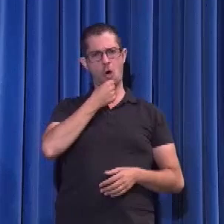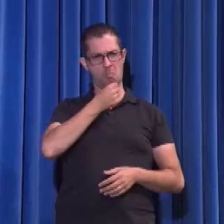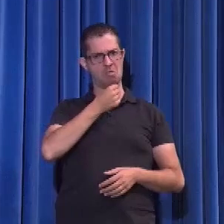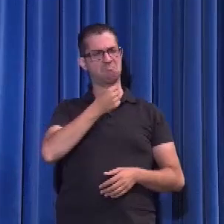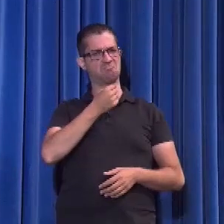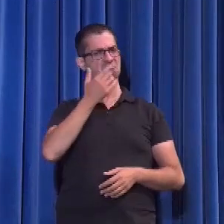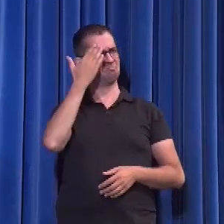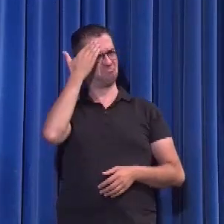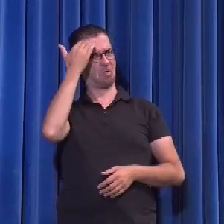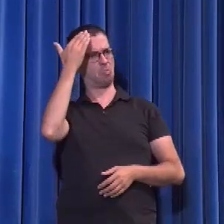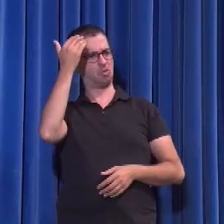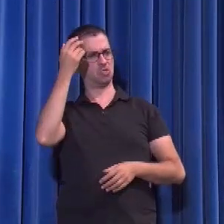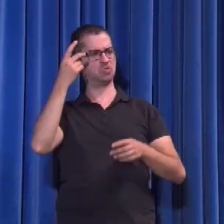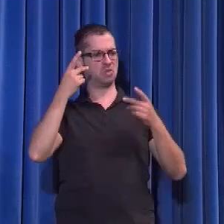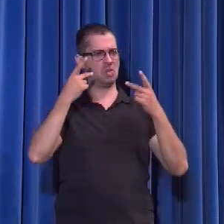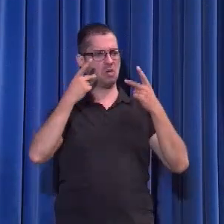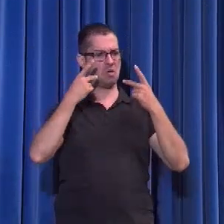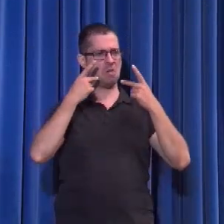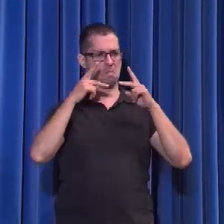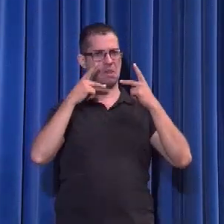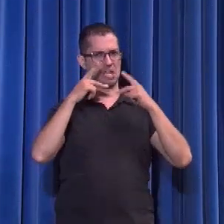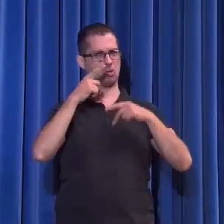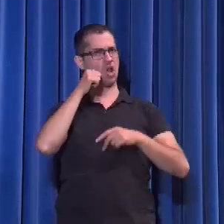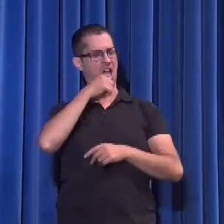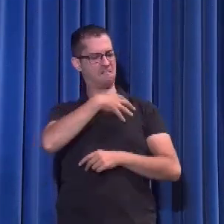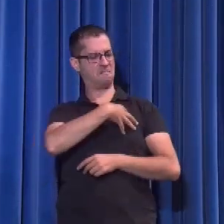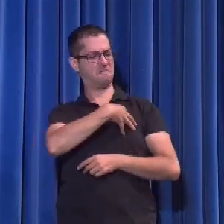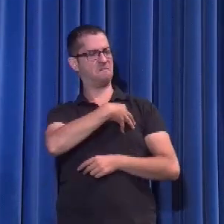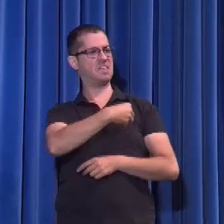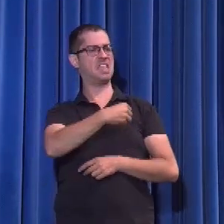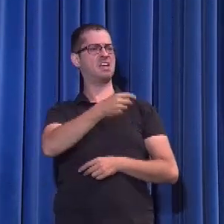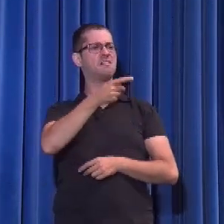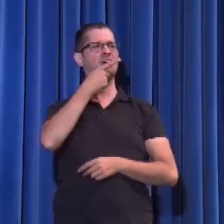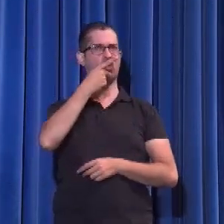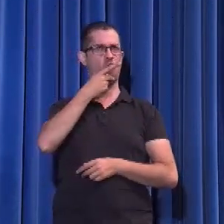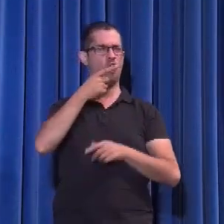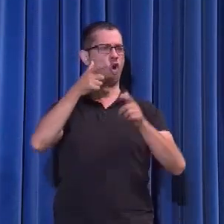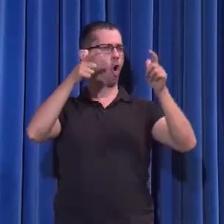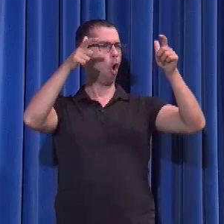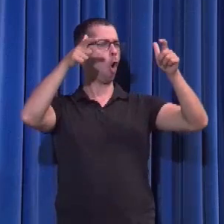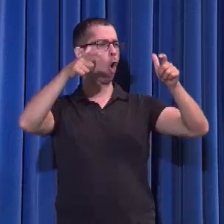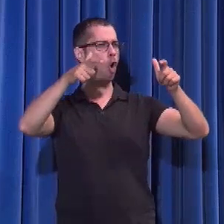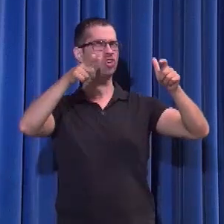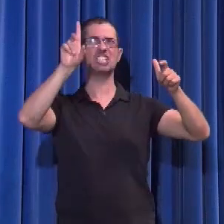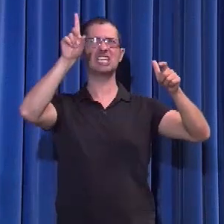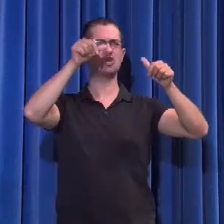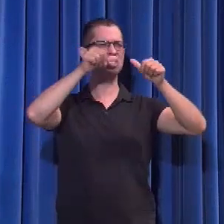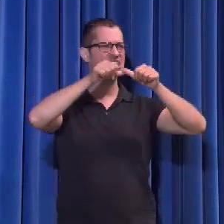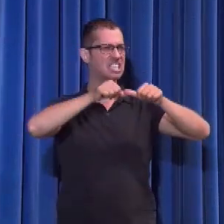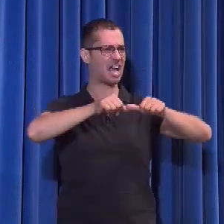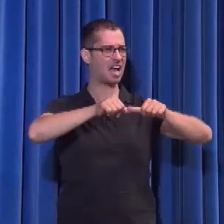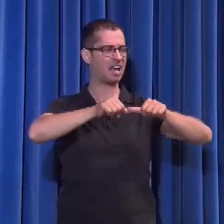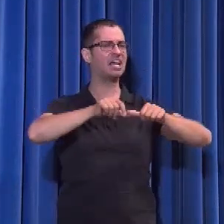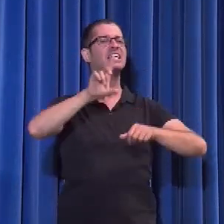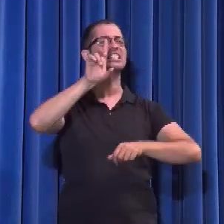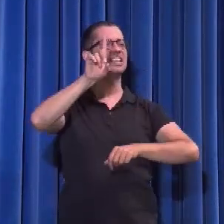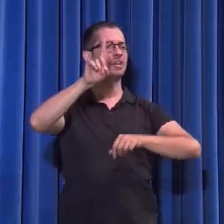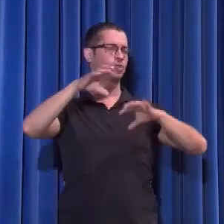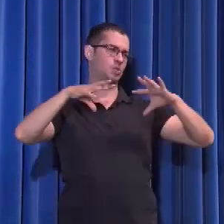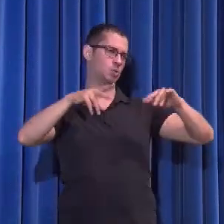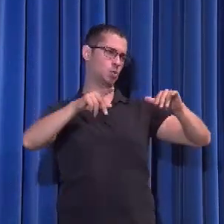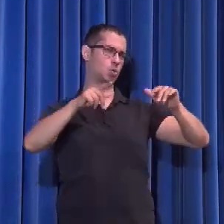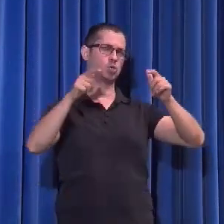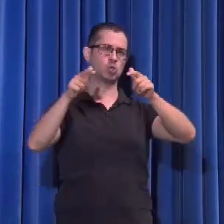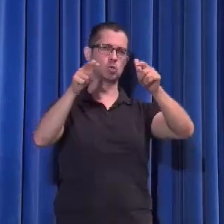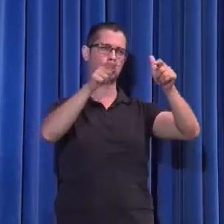texto posterior, ela respondeu: onde está Deus? Onde está Deus? Nas escolas, onde